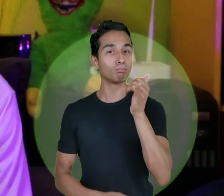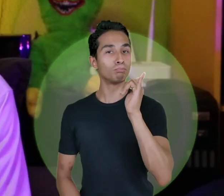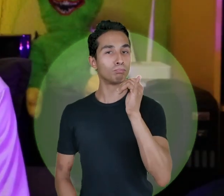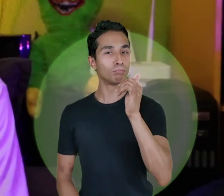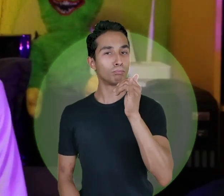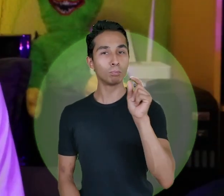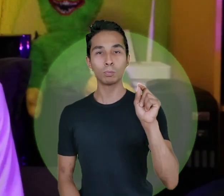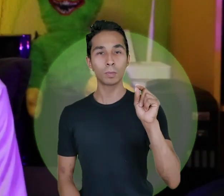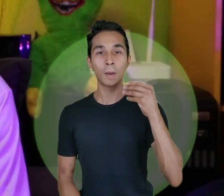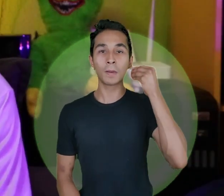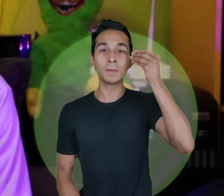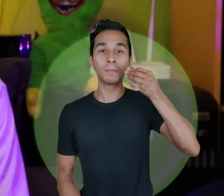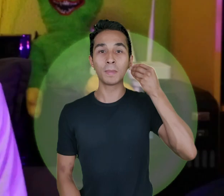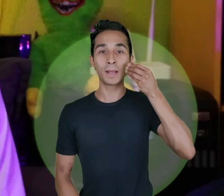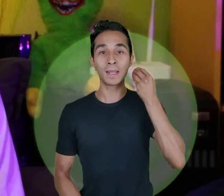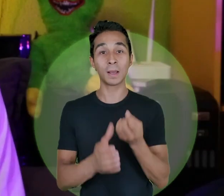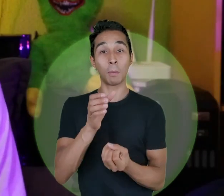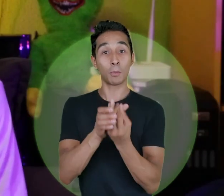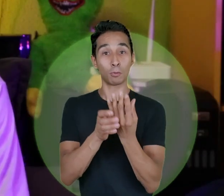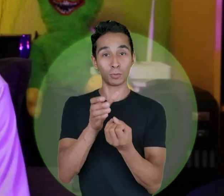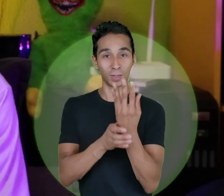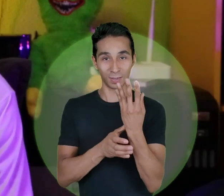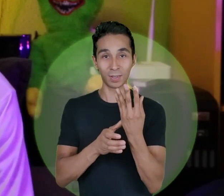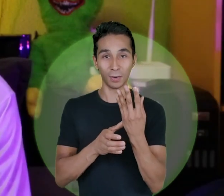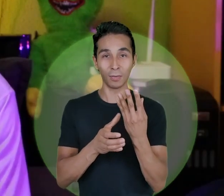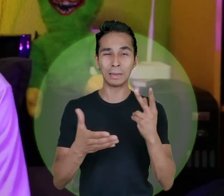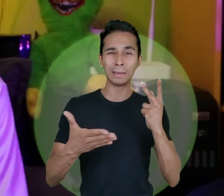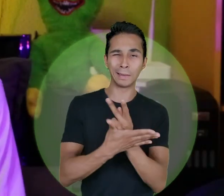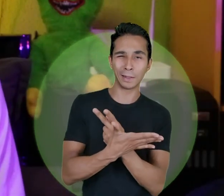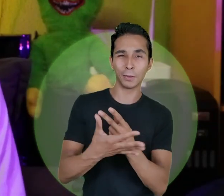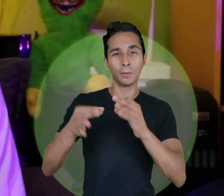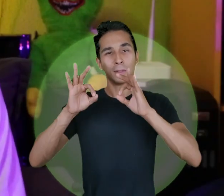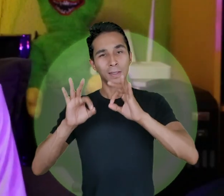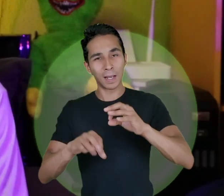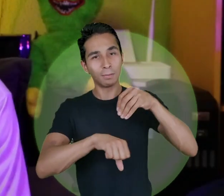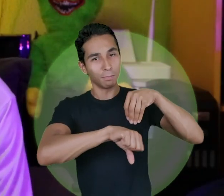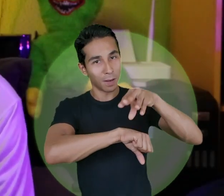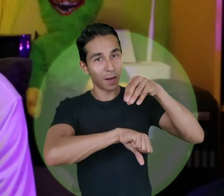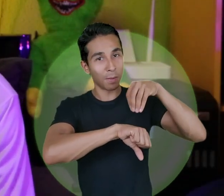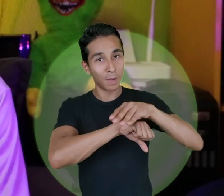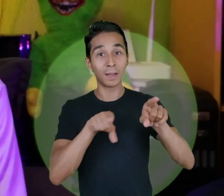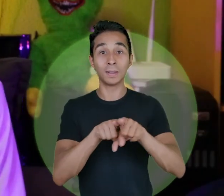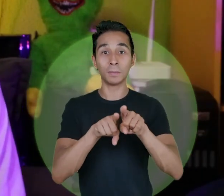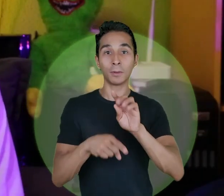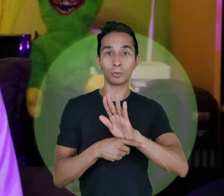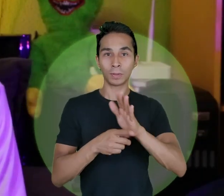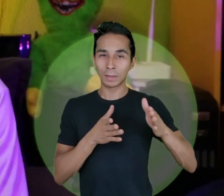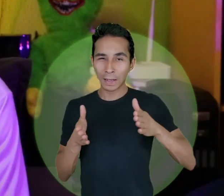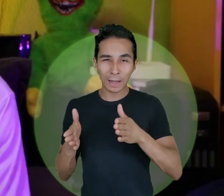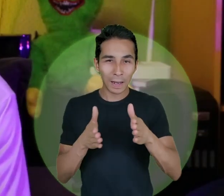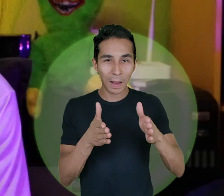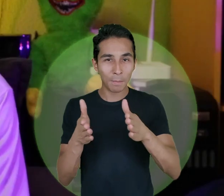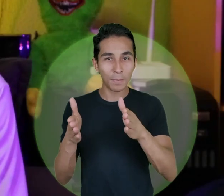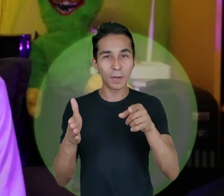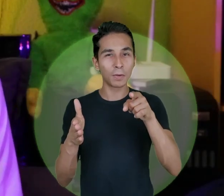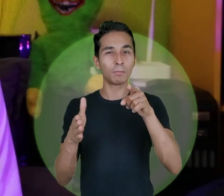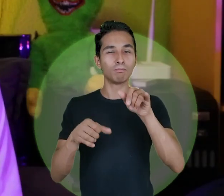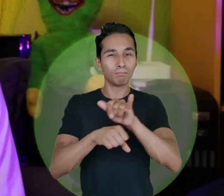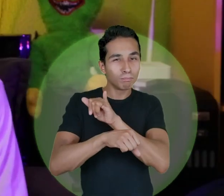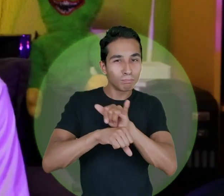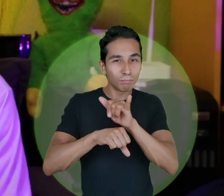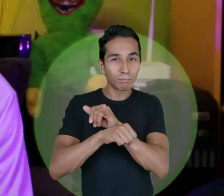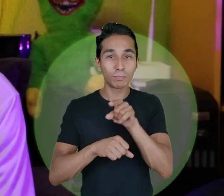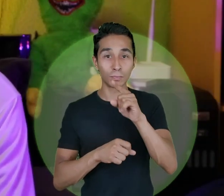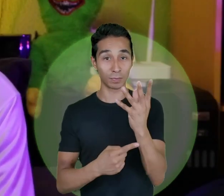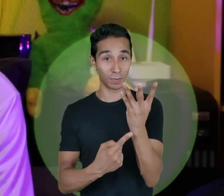produção, de erros, acertos, caminhos possíveis, novas ferramentas, estratégias aí para você pensar